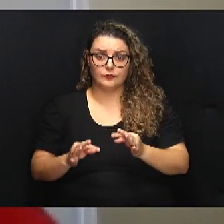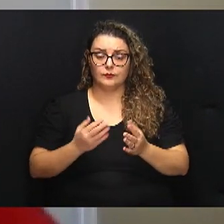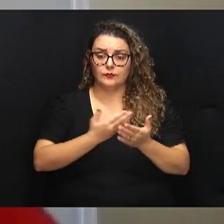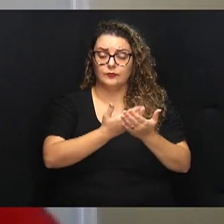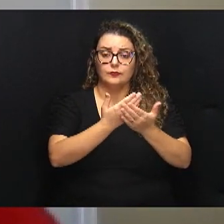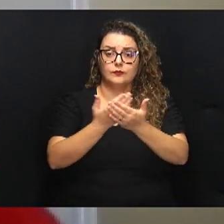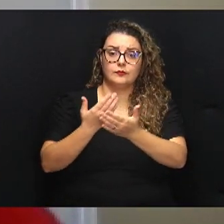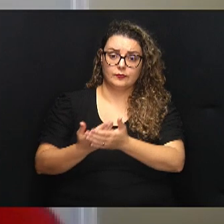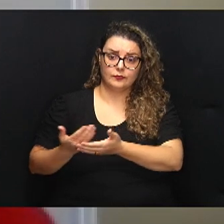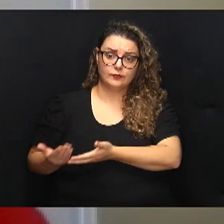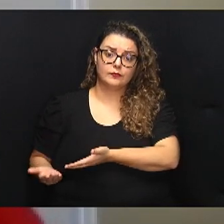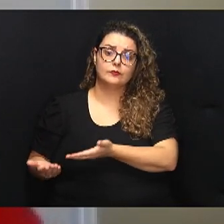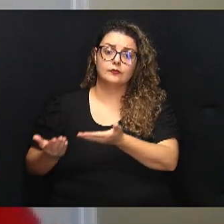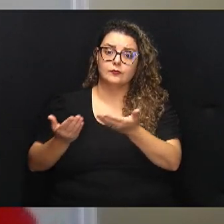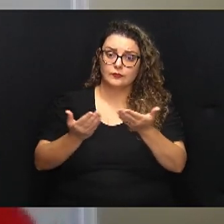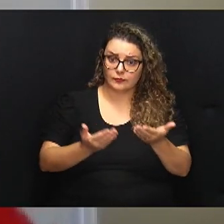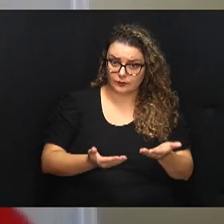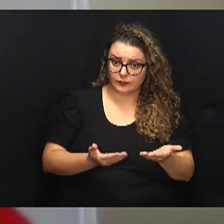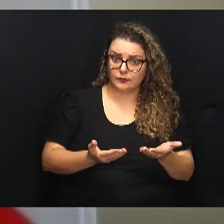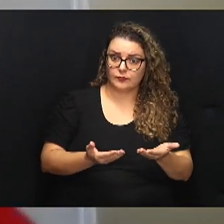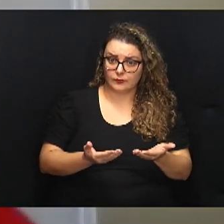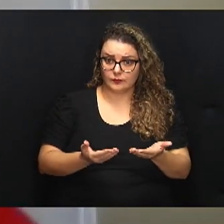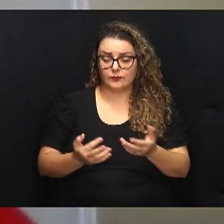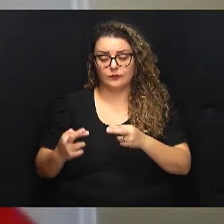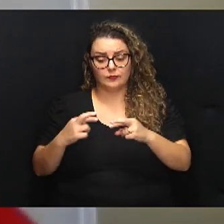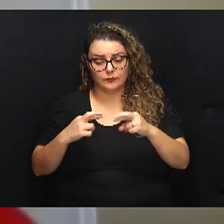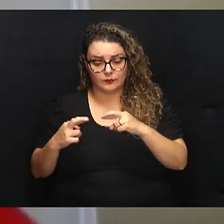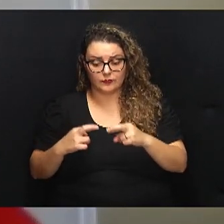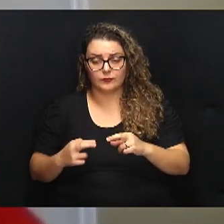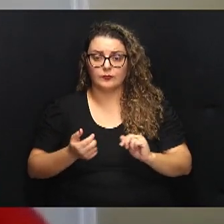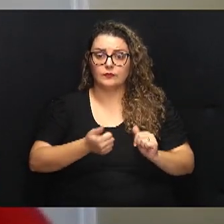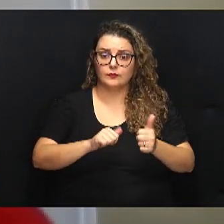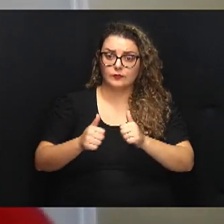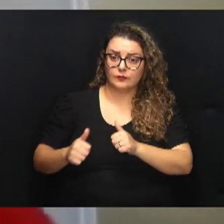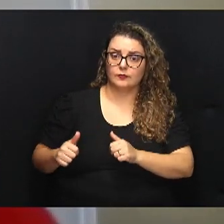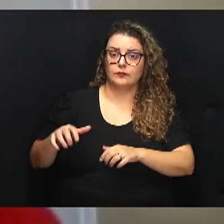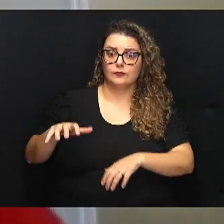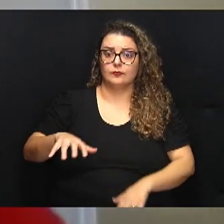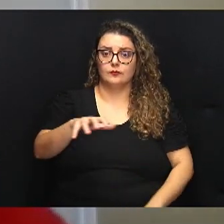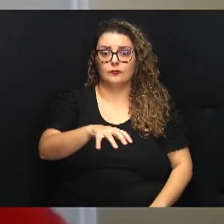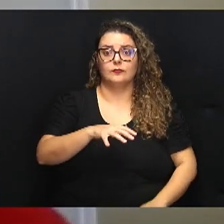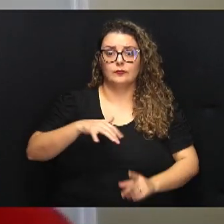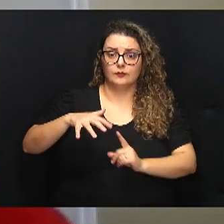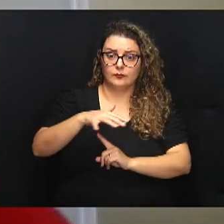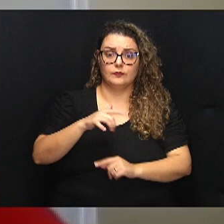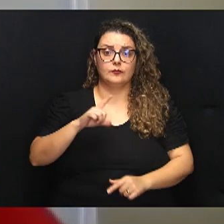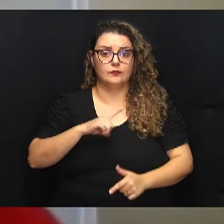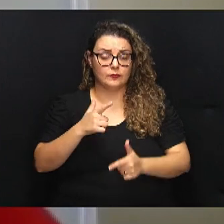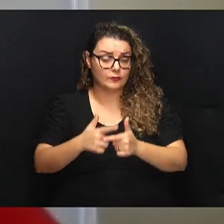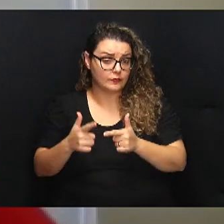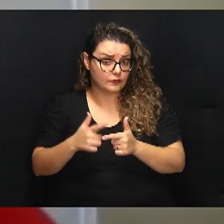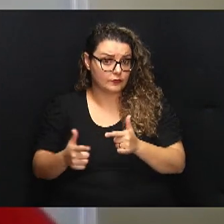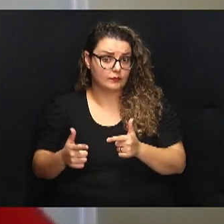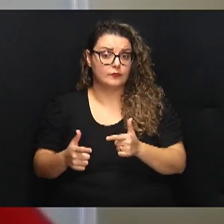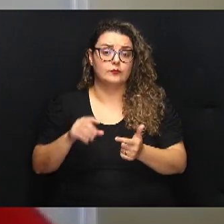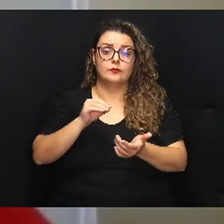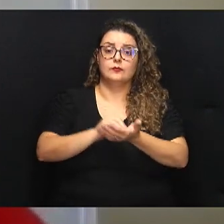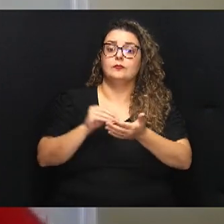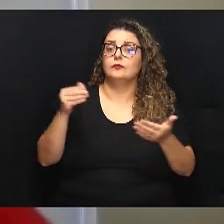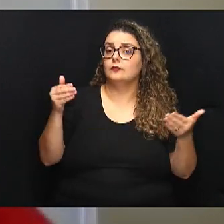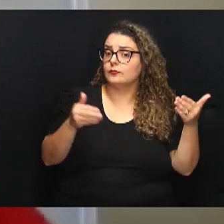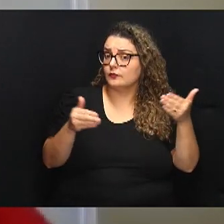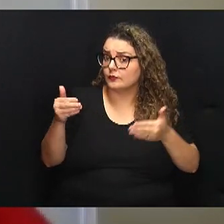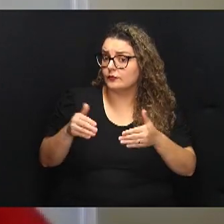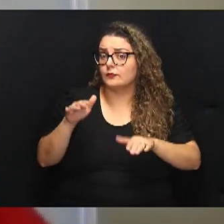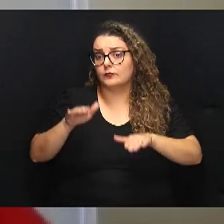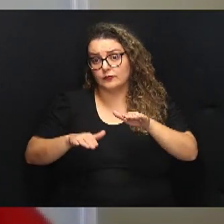que são apresentados para serem analisados pelos órgãos ambientais, há problema da falta de participação,